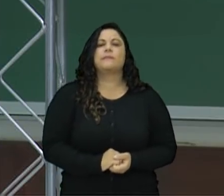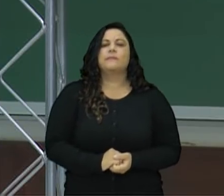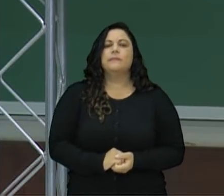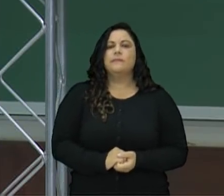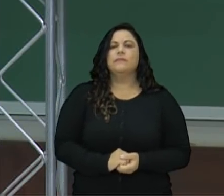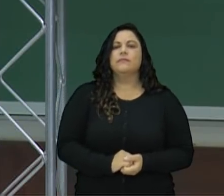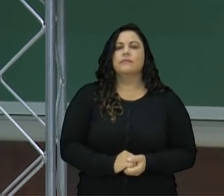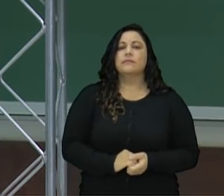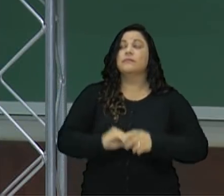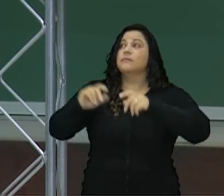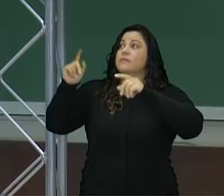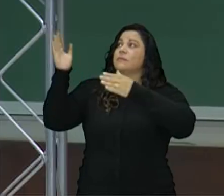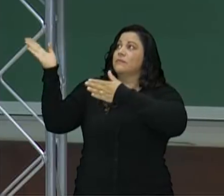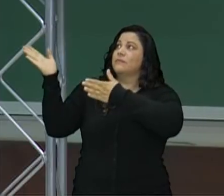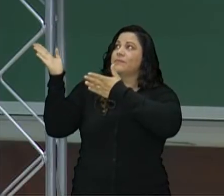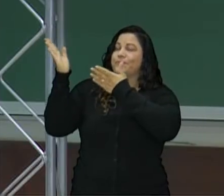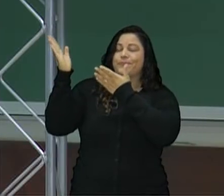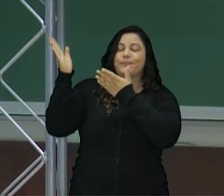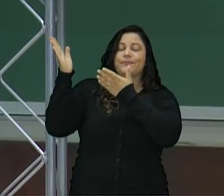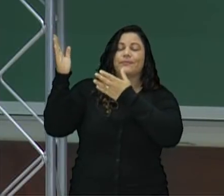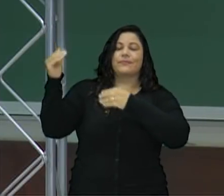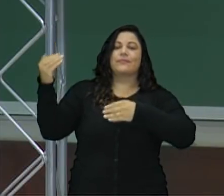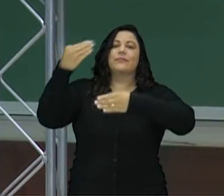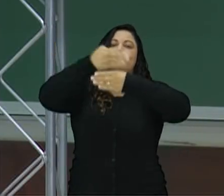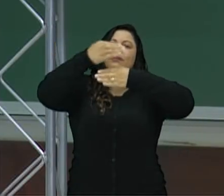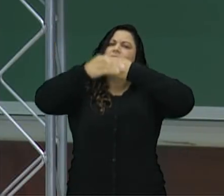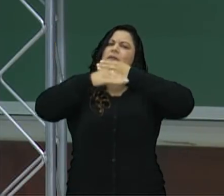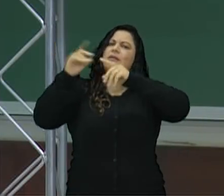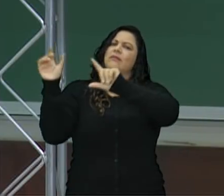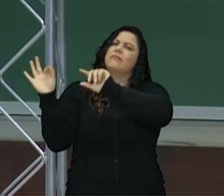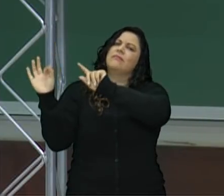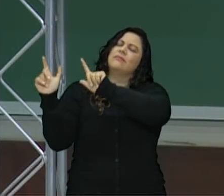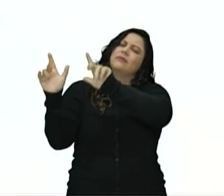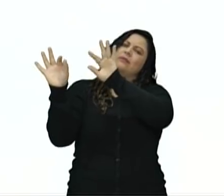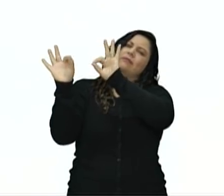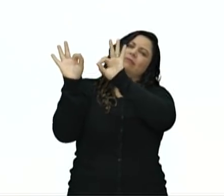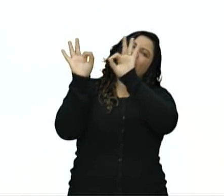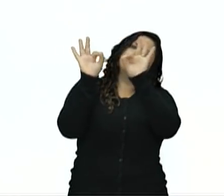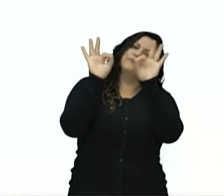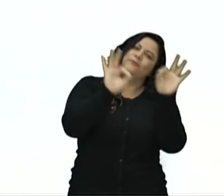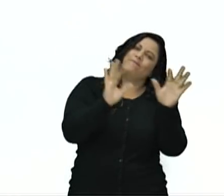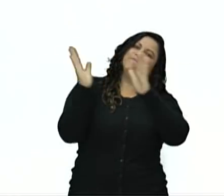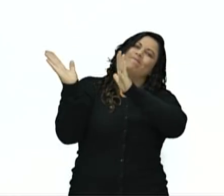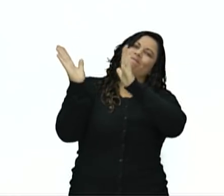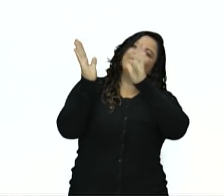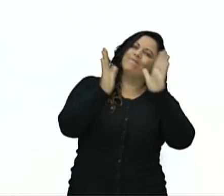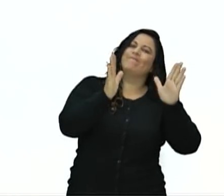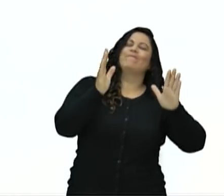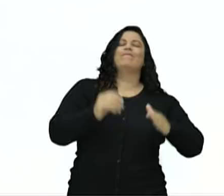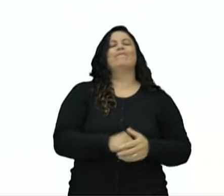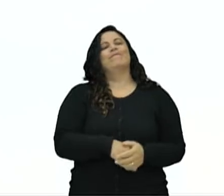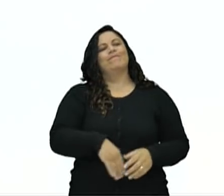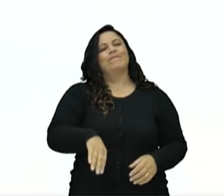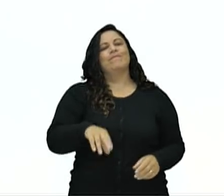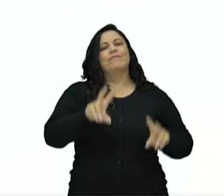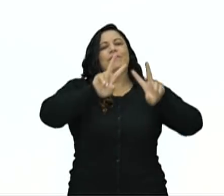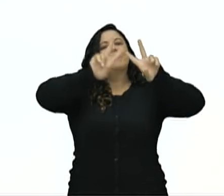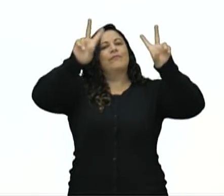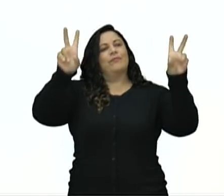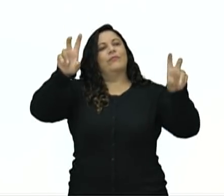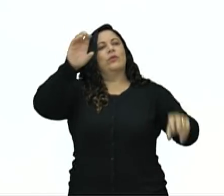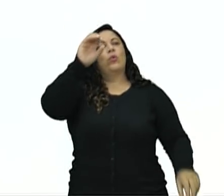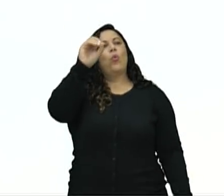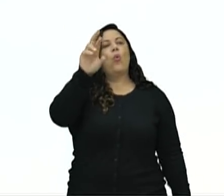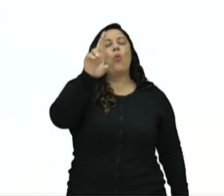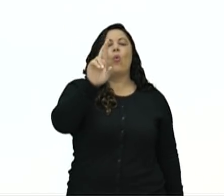Aqui eu trouxe um slide para vocês que me chamou a atenção com relação a um outro termo que se chama ortorexia. Então, o que